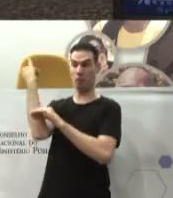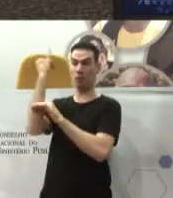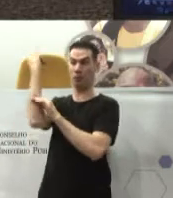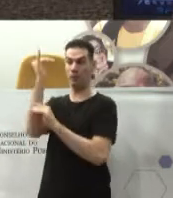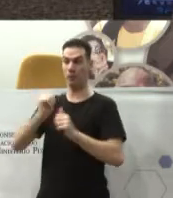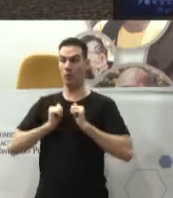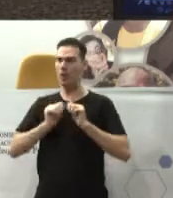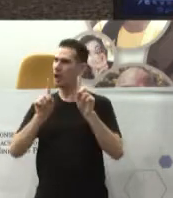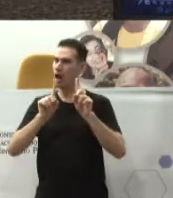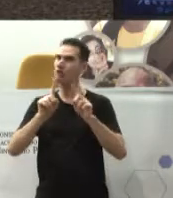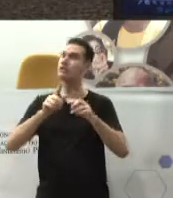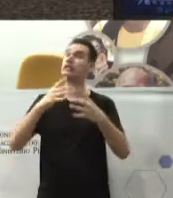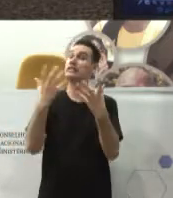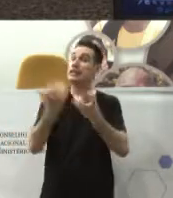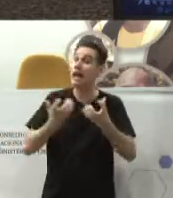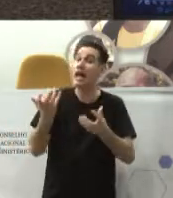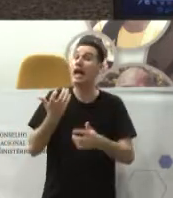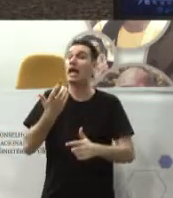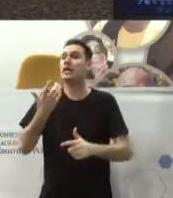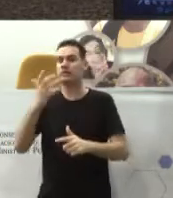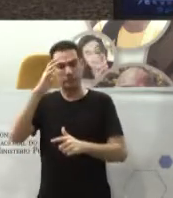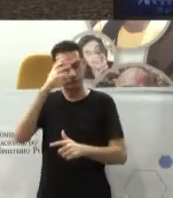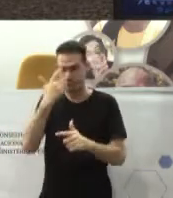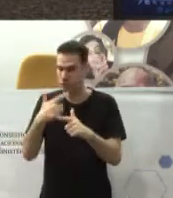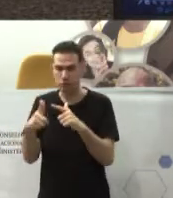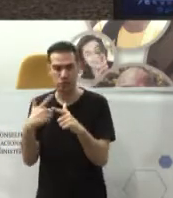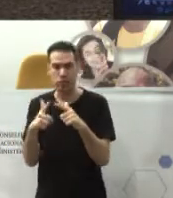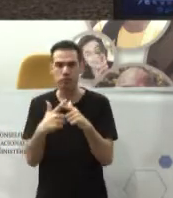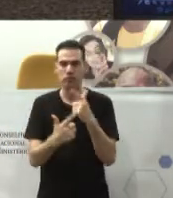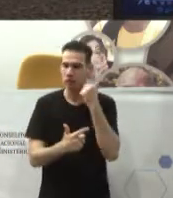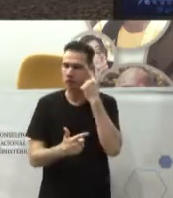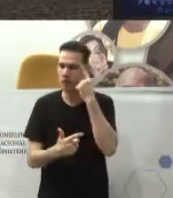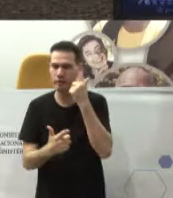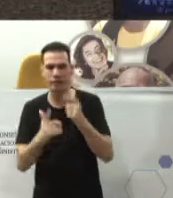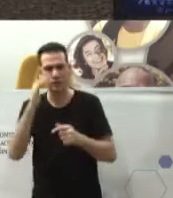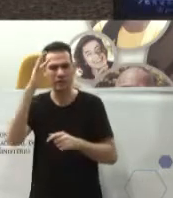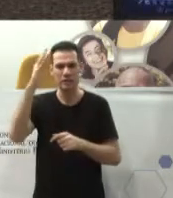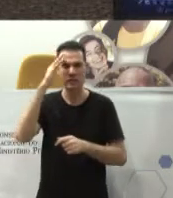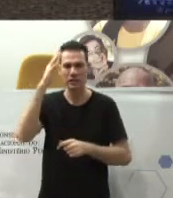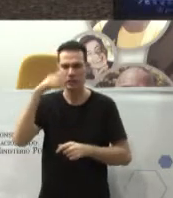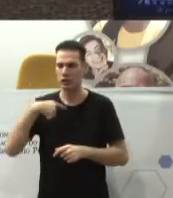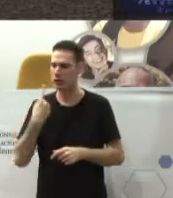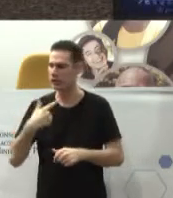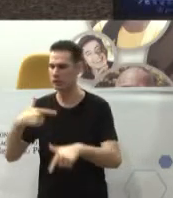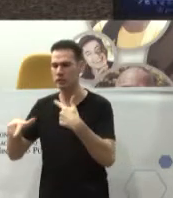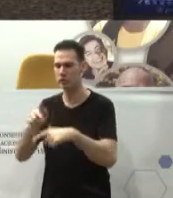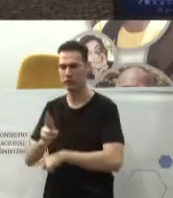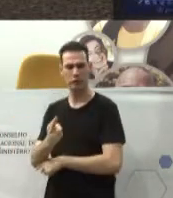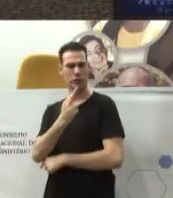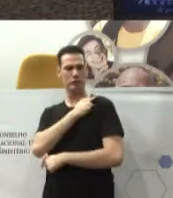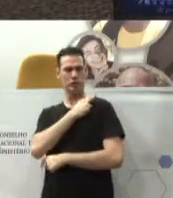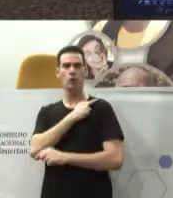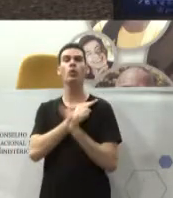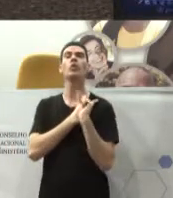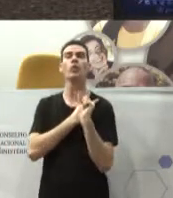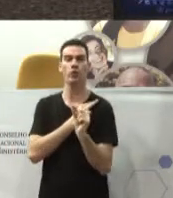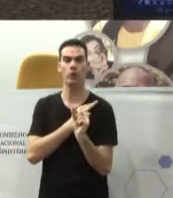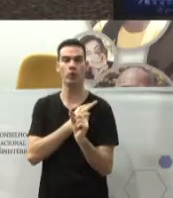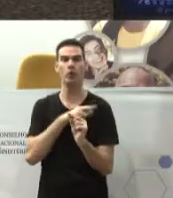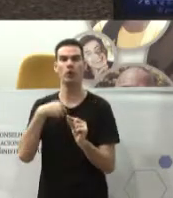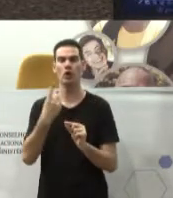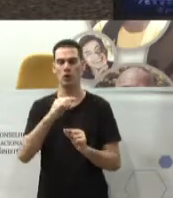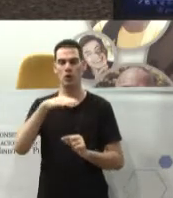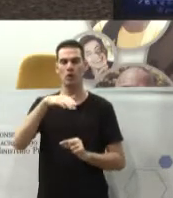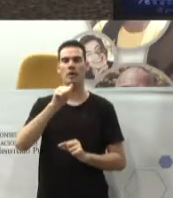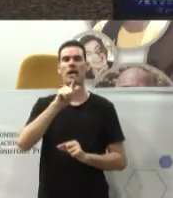está conosco. Estamos tentando compreender um pouco o que nós estamos fazendo. Não queremos enquadrar